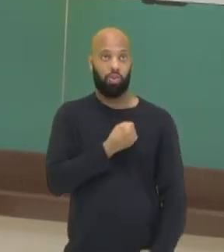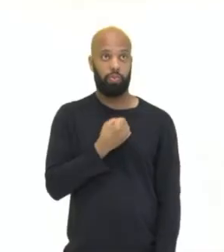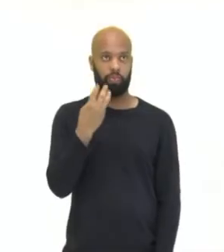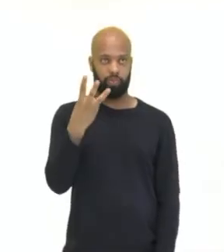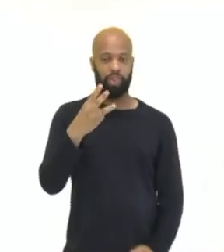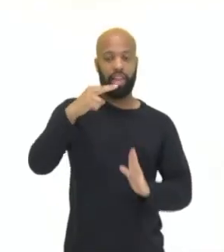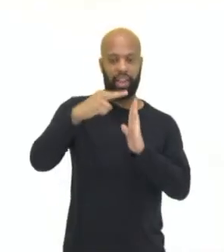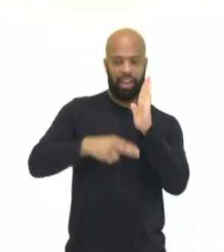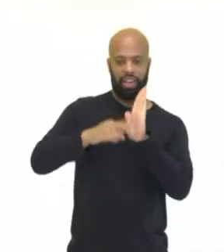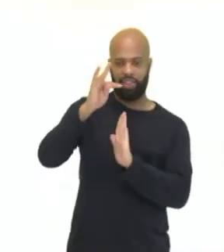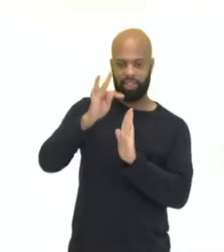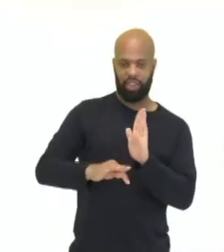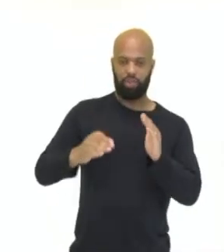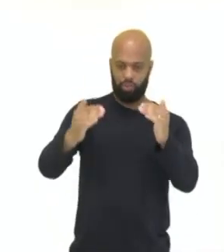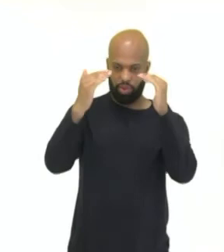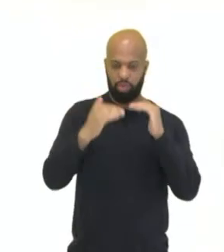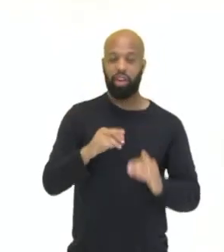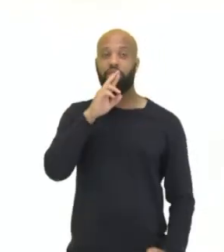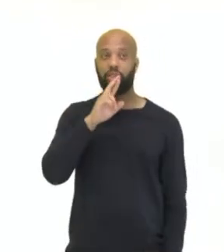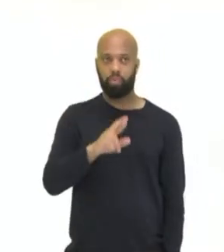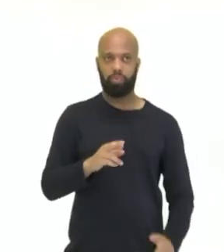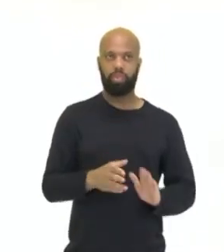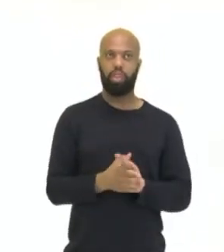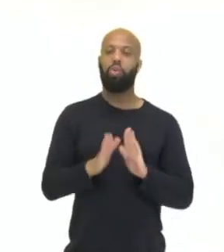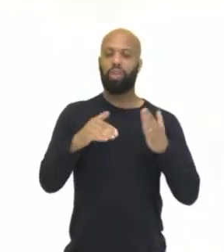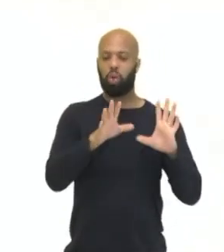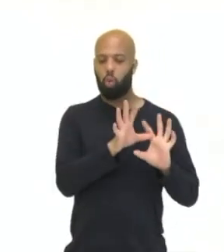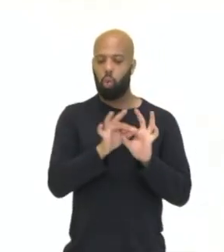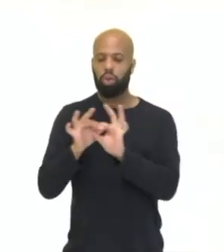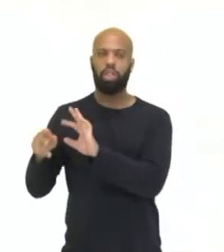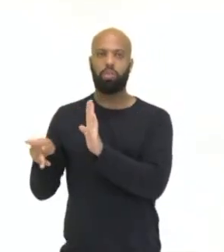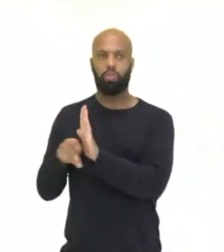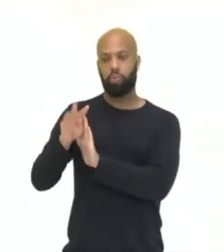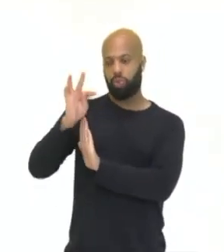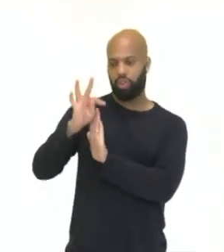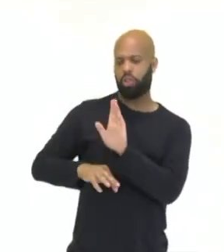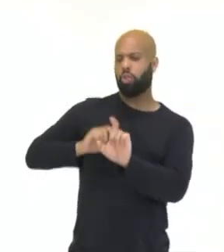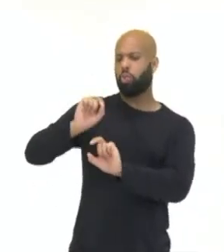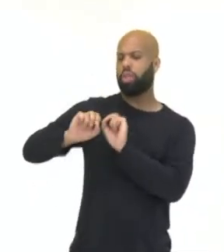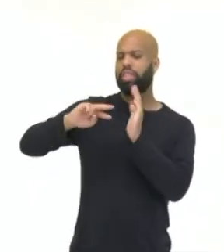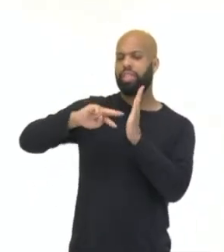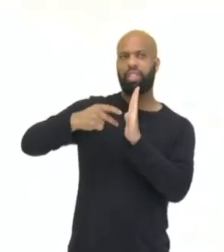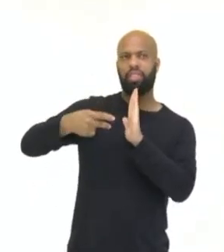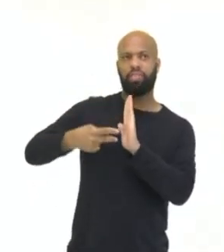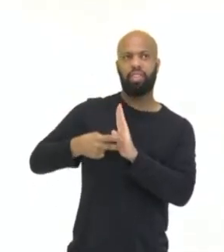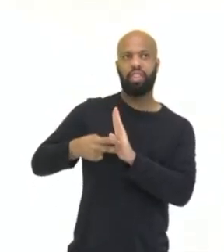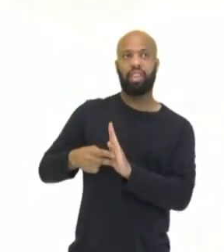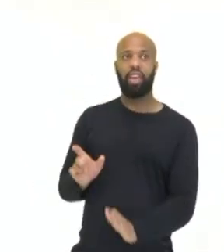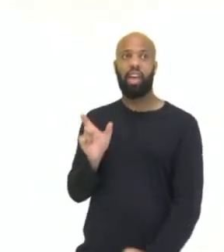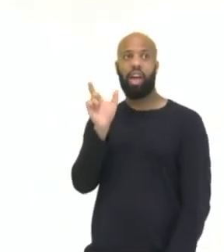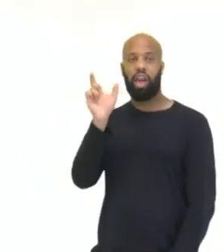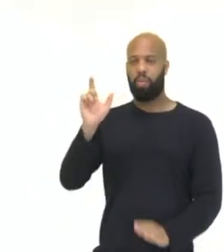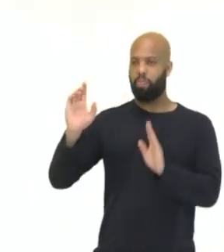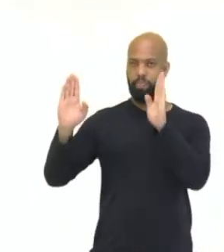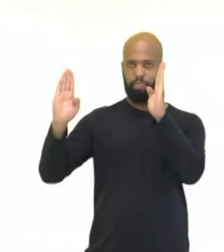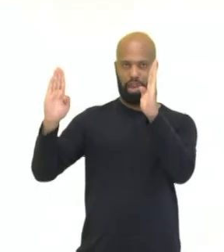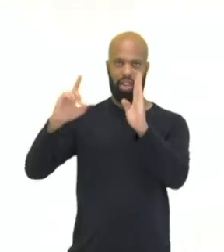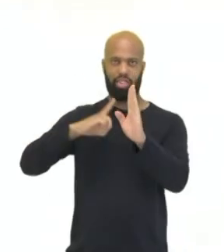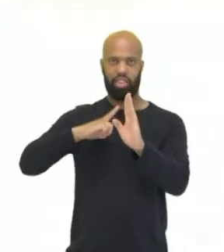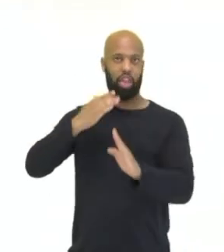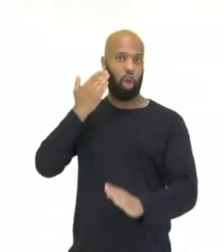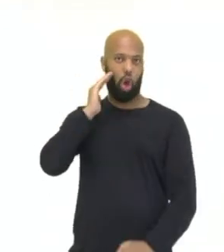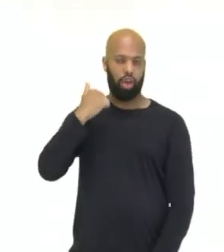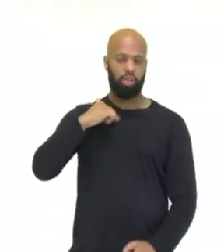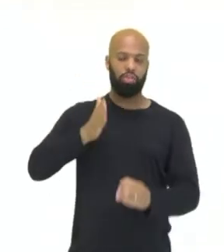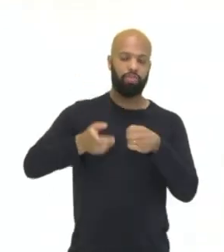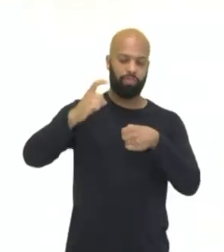3. Leia o trecho e responda o seguinte: no contexto desse trecho, o que que significa a expressão as deveras? Já